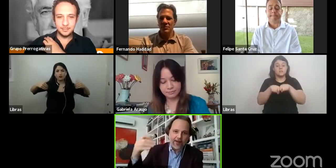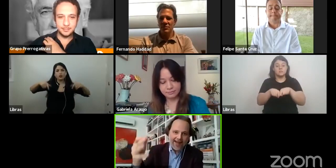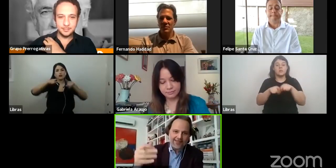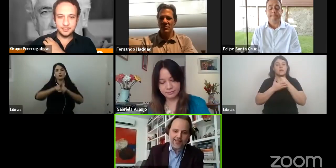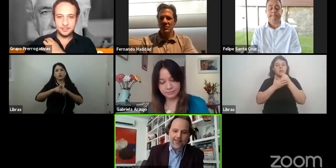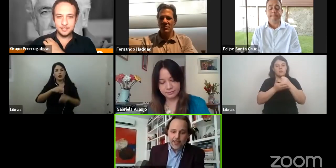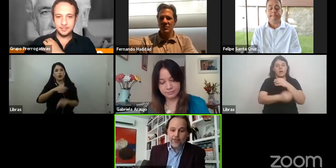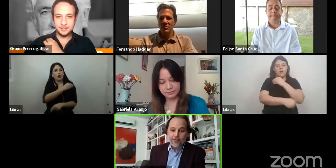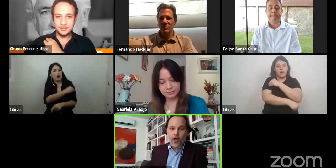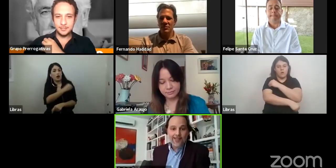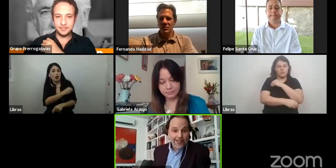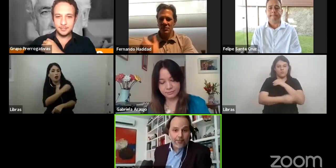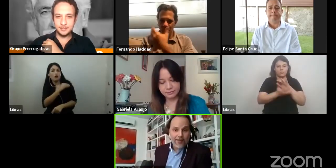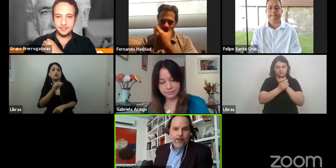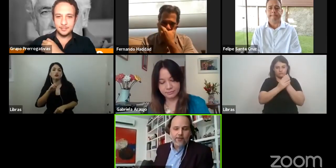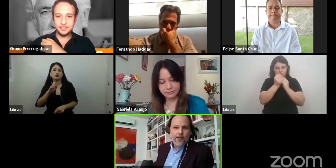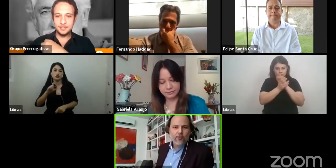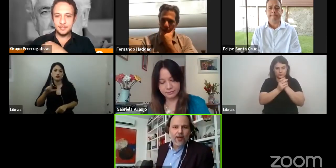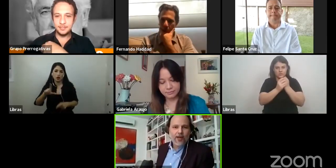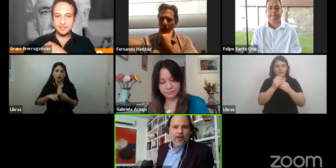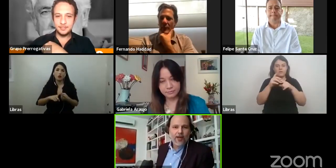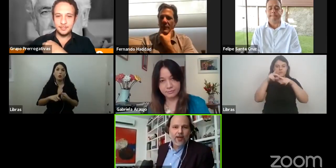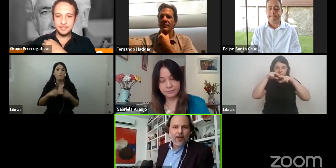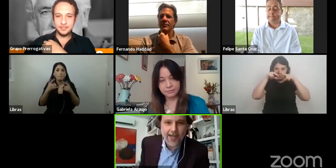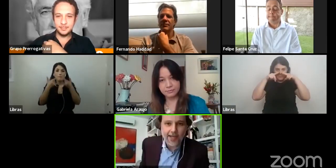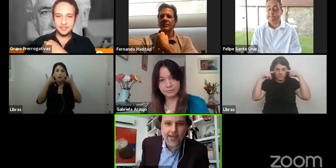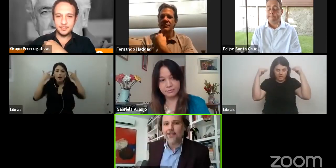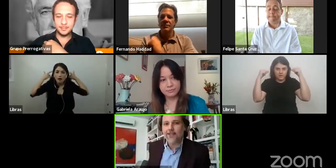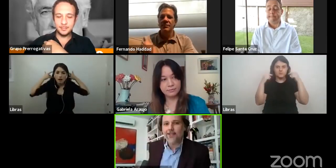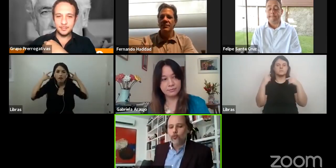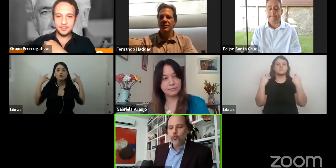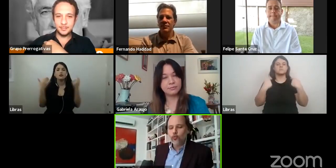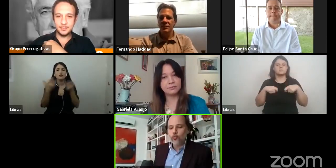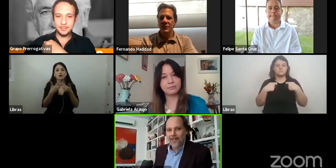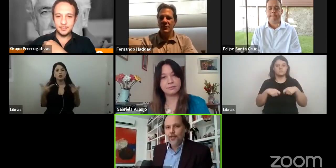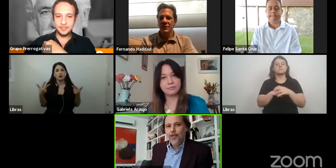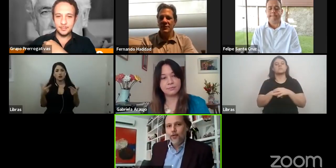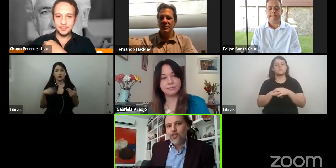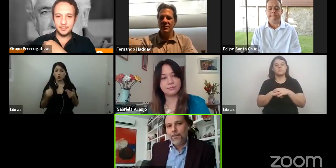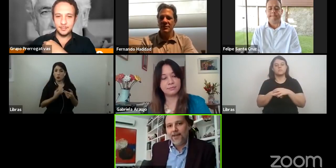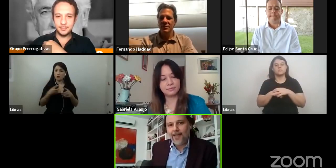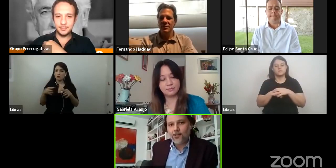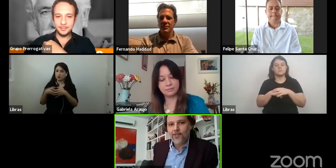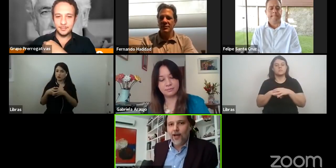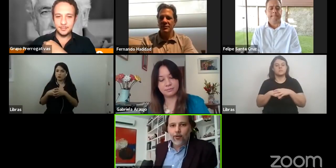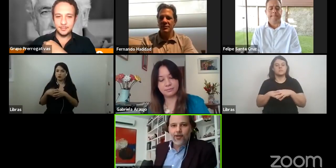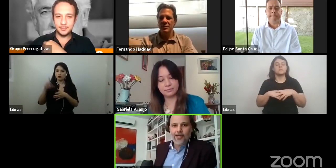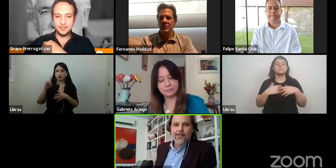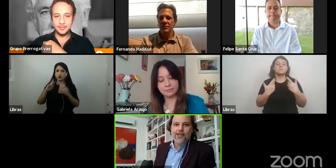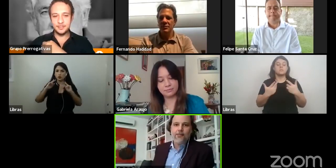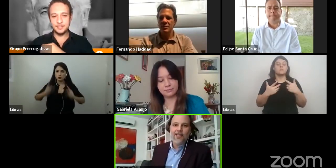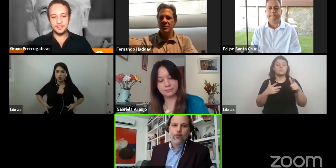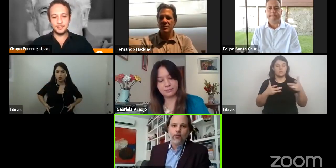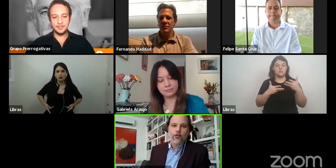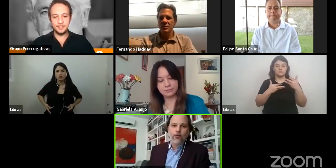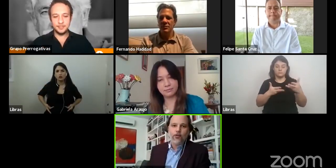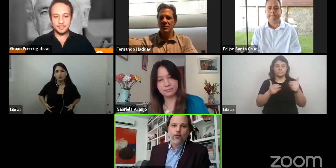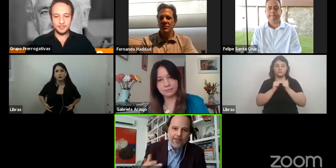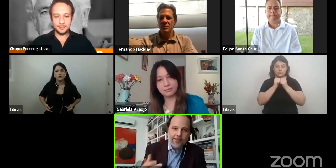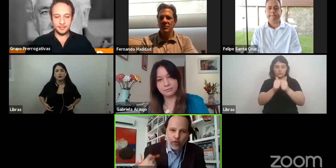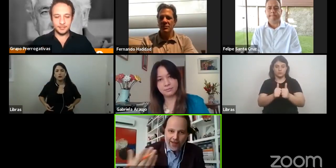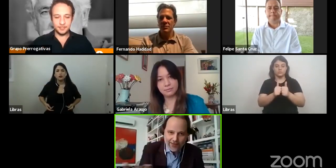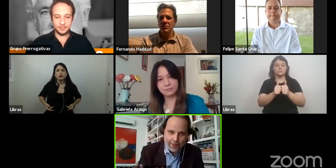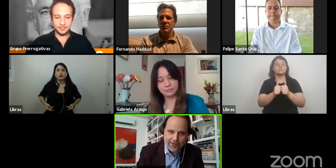gel, levar máscara. Nós, ainda bem, temos uma Comissão de Direitos Humanos, Haddad, muito atuante, cuja presidente nos dá a honra, né, de caminhar ao nosso